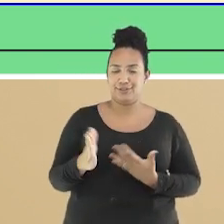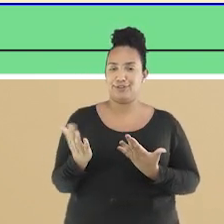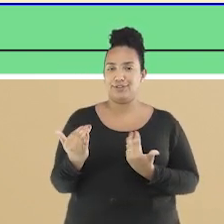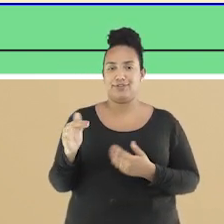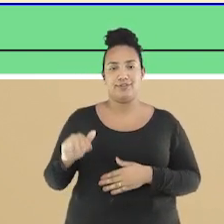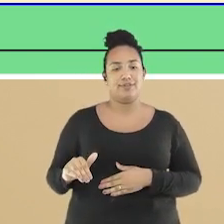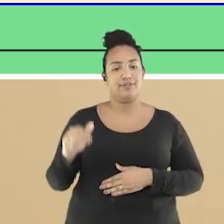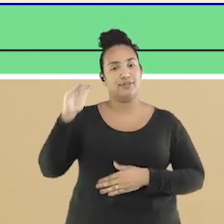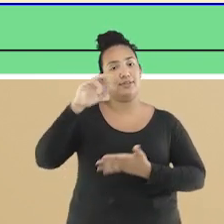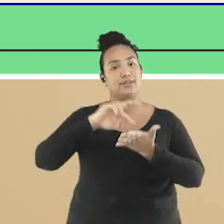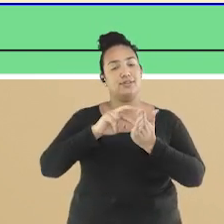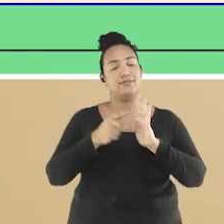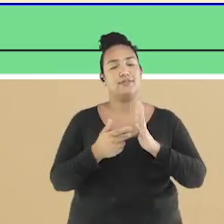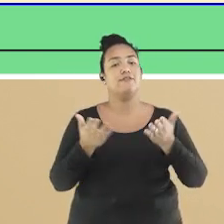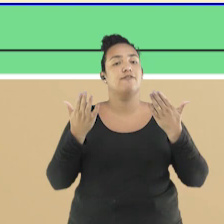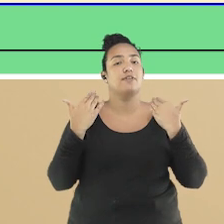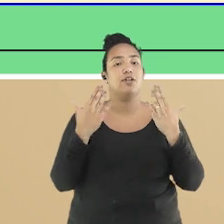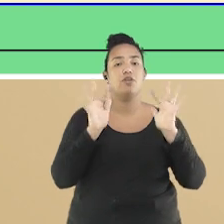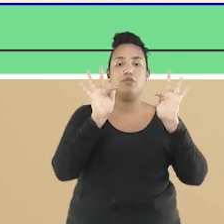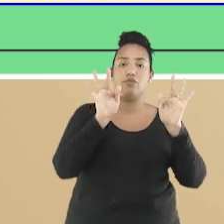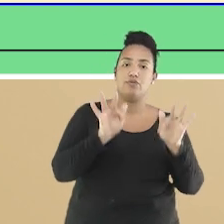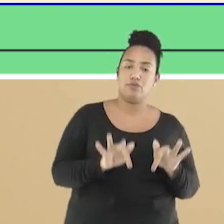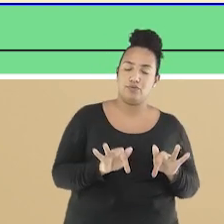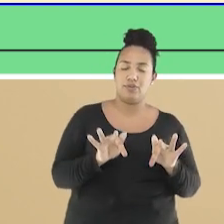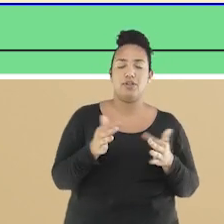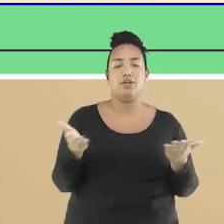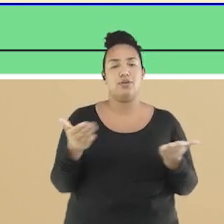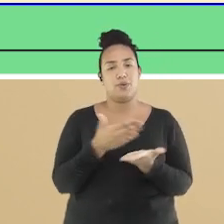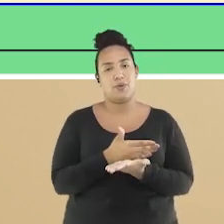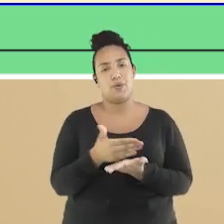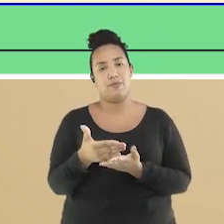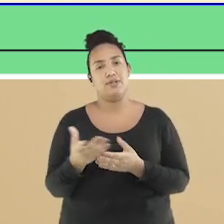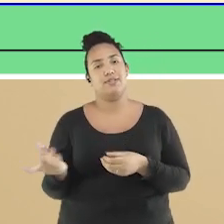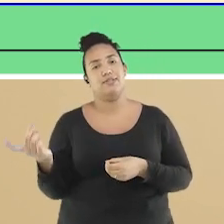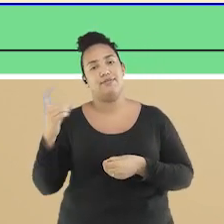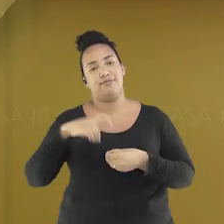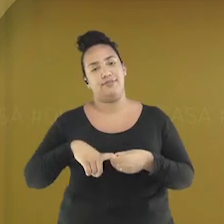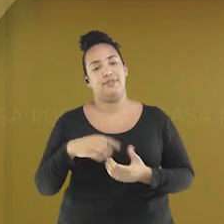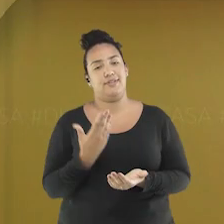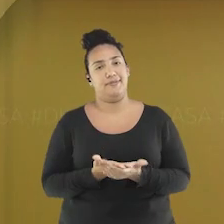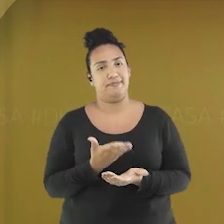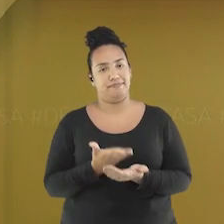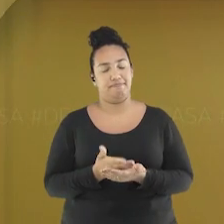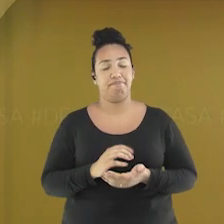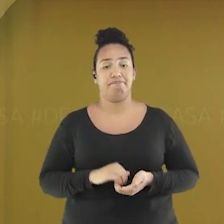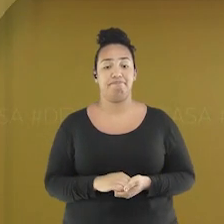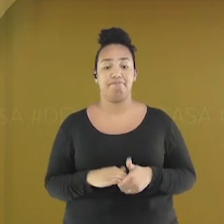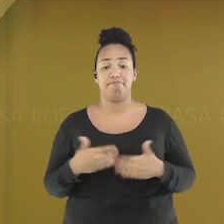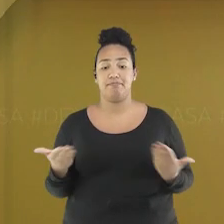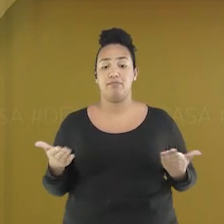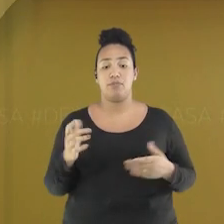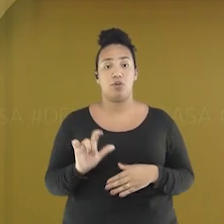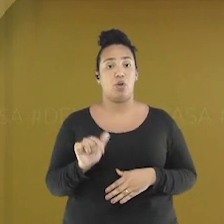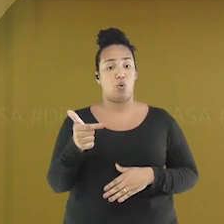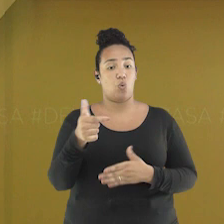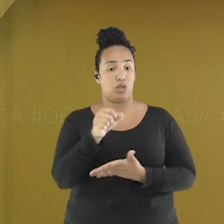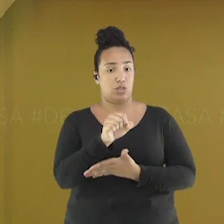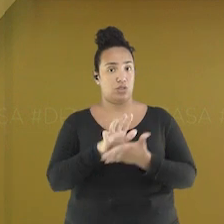ele representa o fim do verão e o início da volta às aulas. Façamos outra